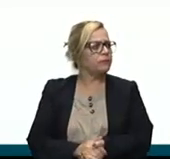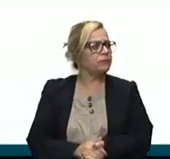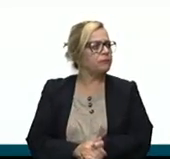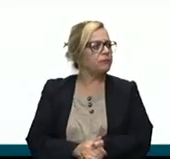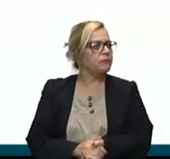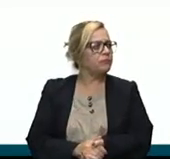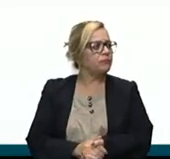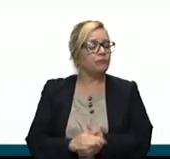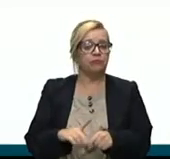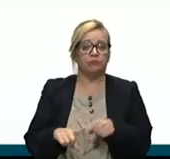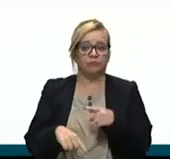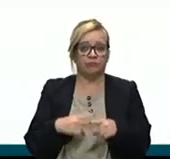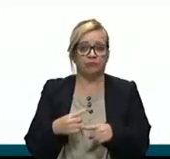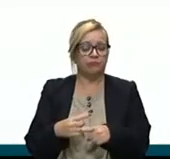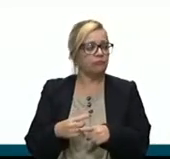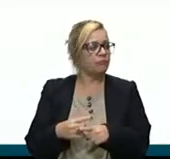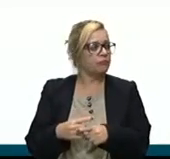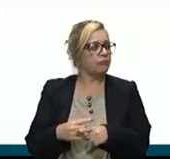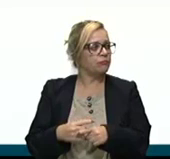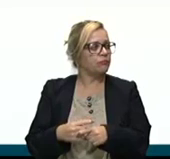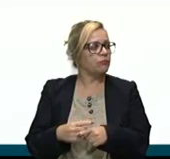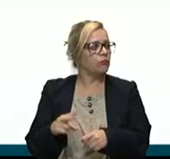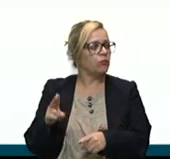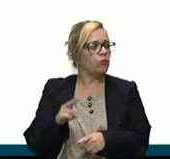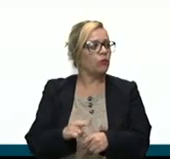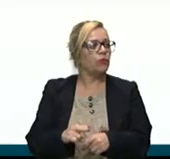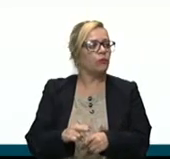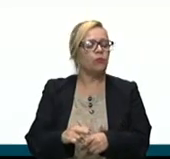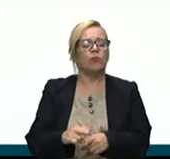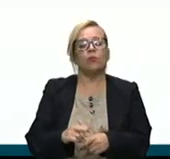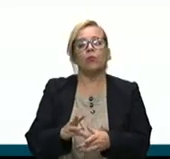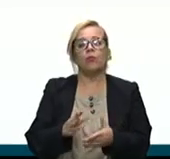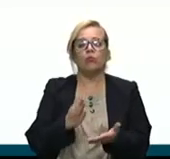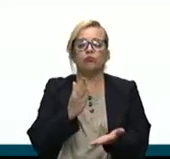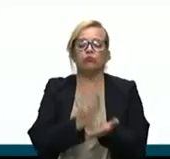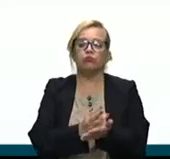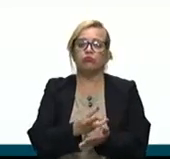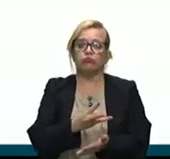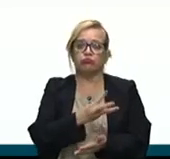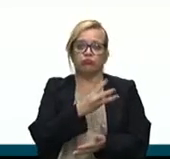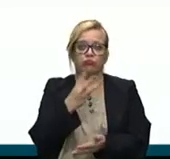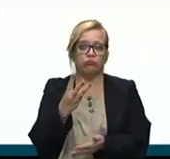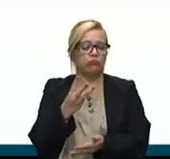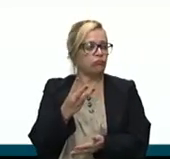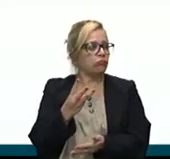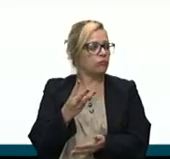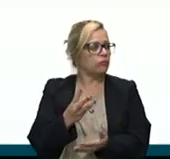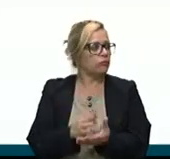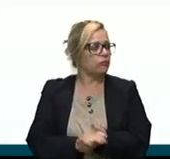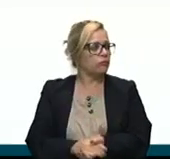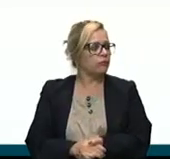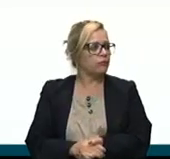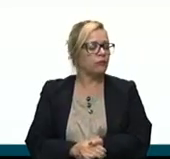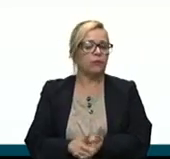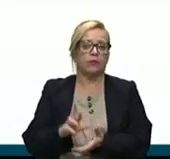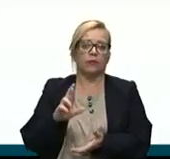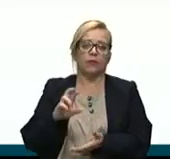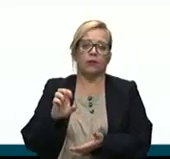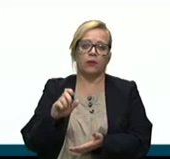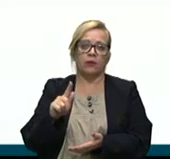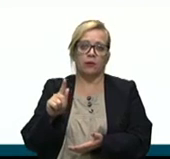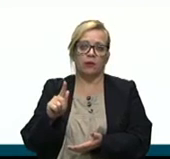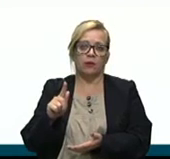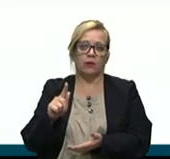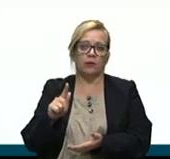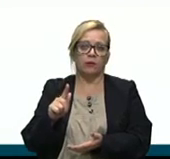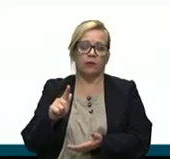memória. Depois, Mod. A opção 3 é a opção Reg da calculadora científica. Isso implica